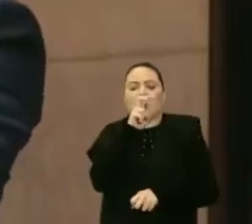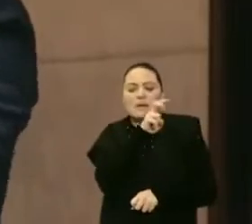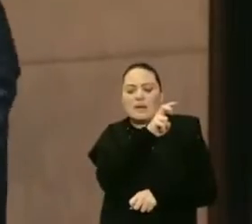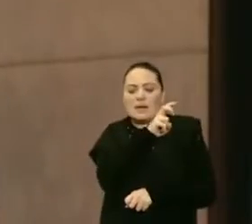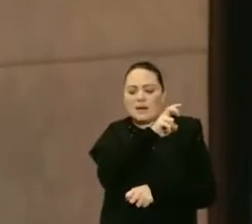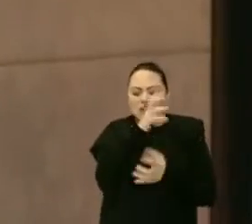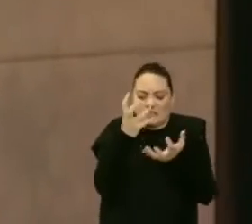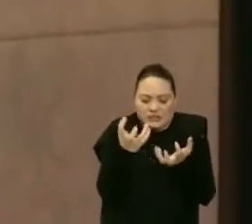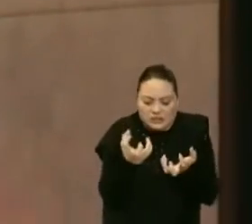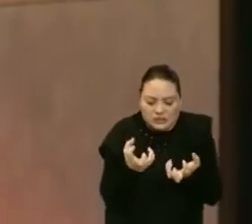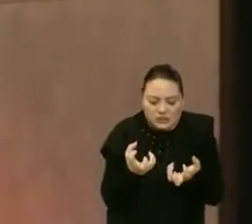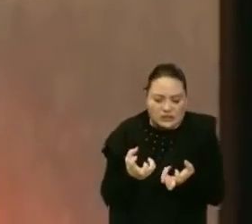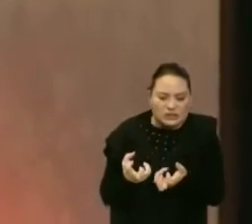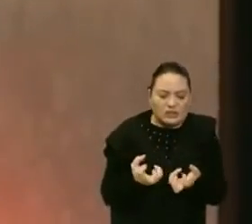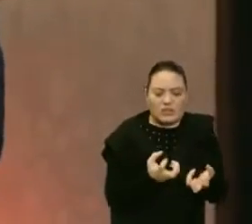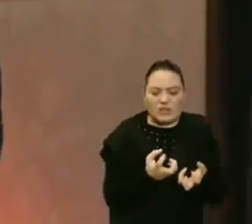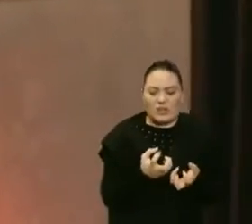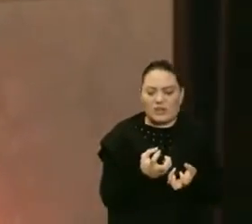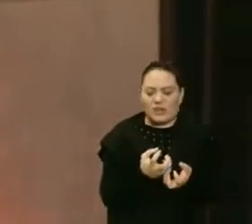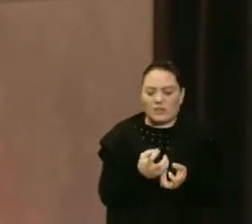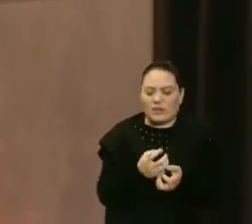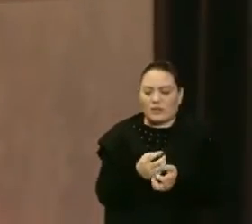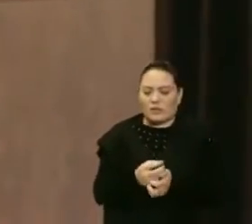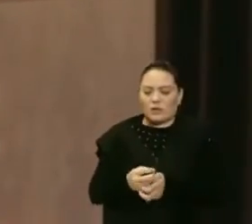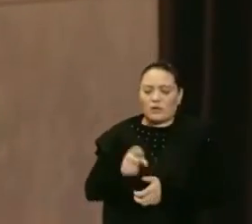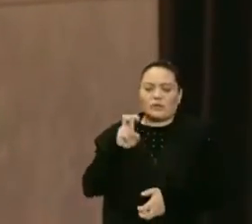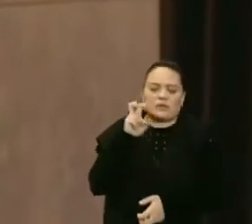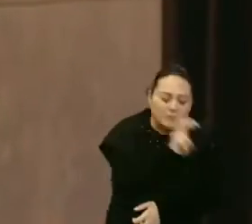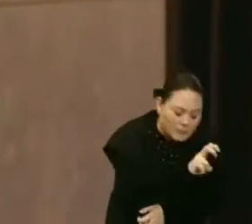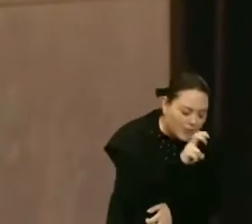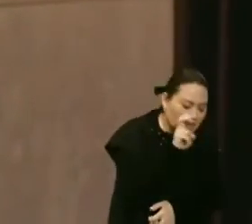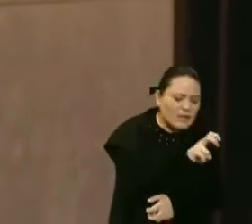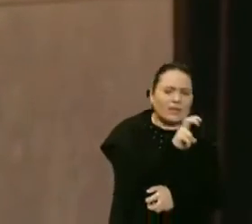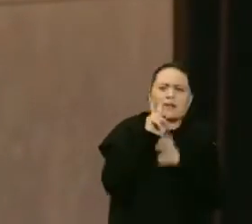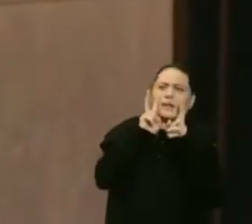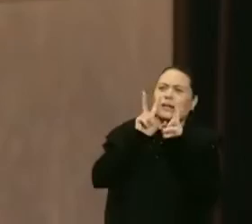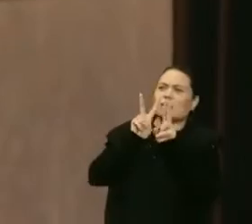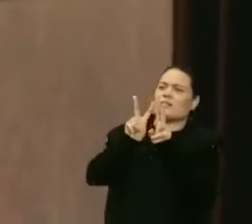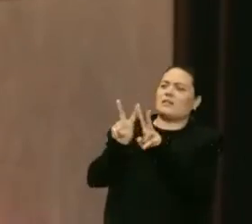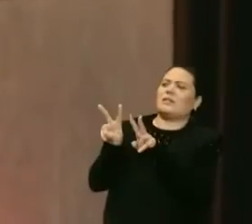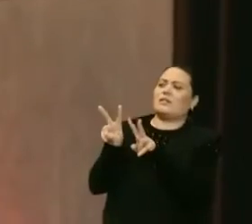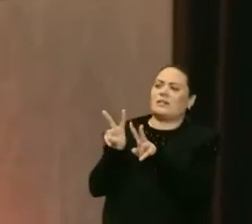deserto, aqueles que tinham sido picados por cobras olhavam para ela,